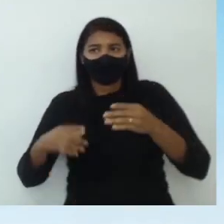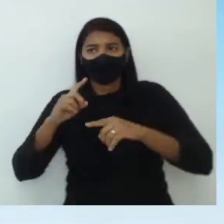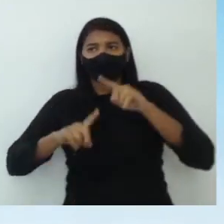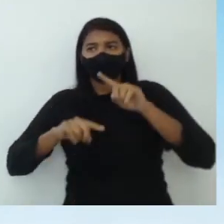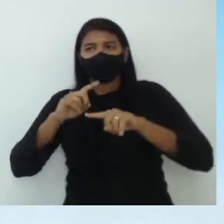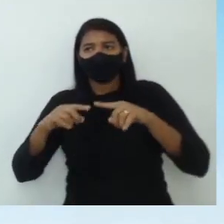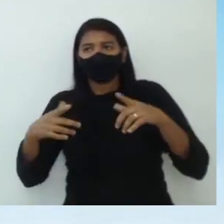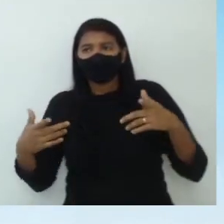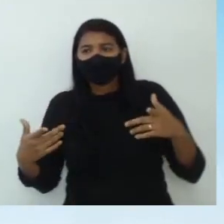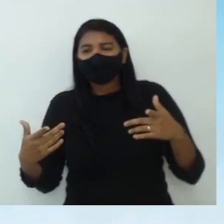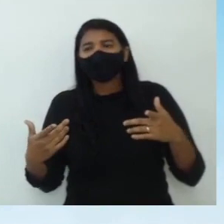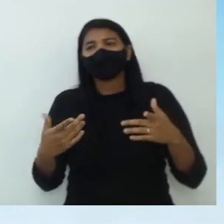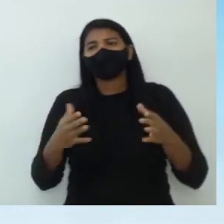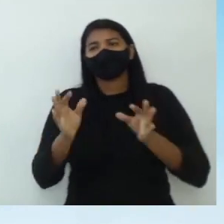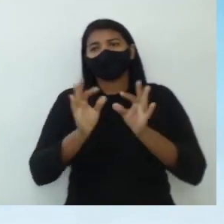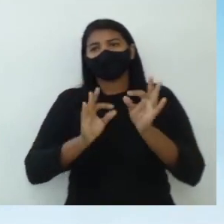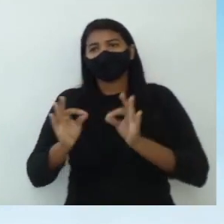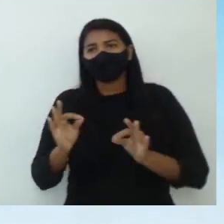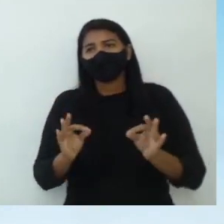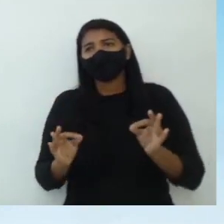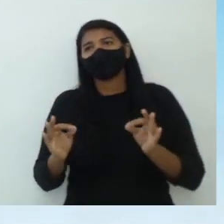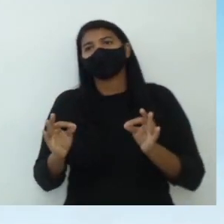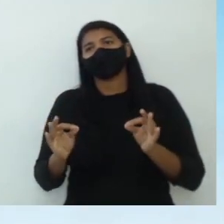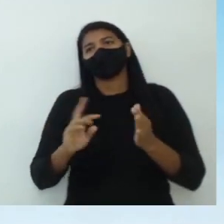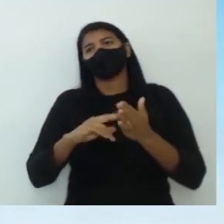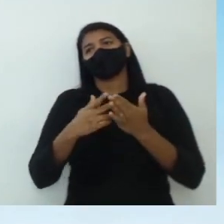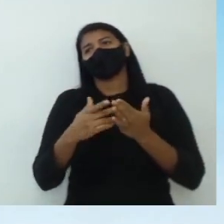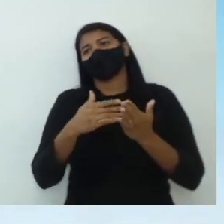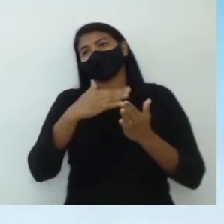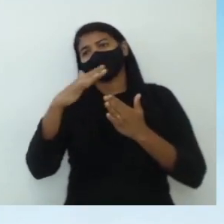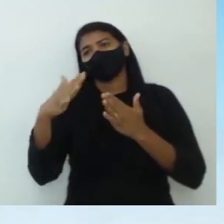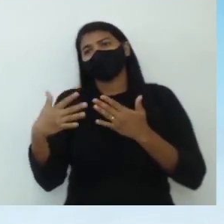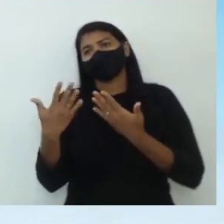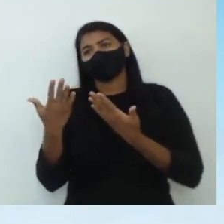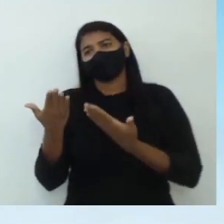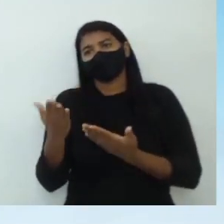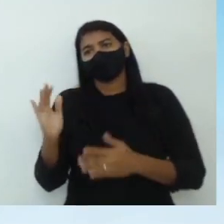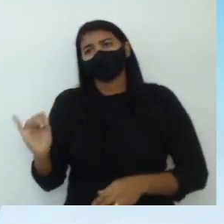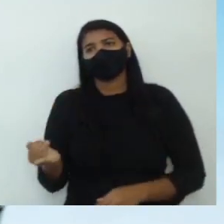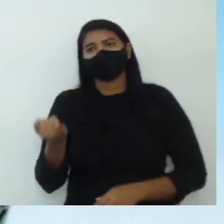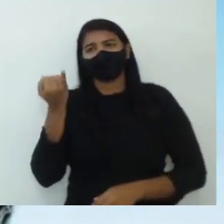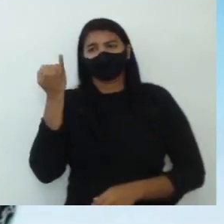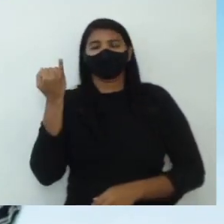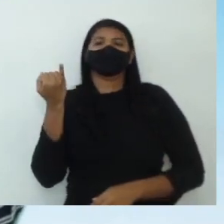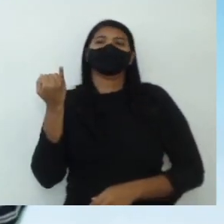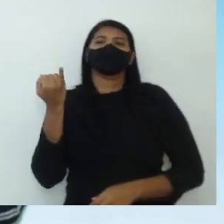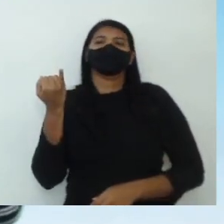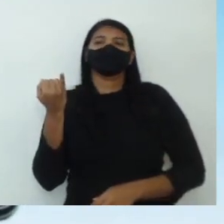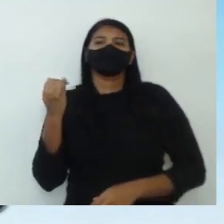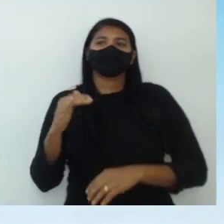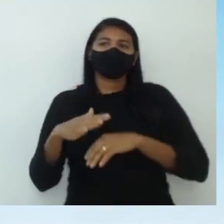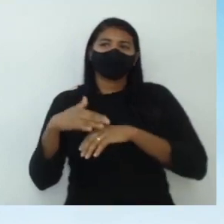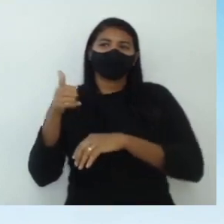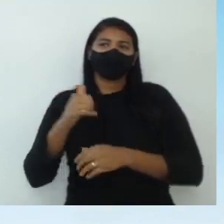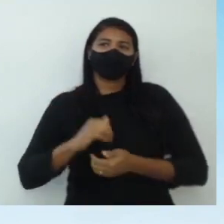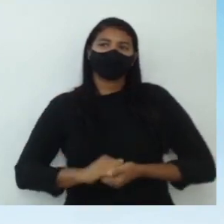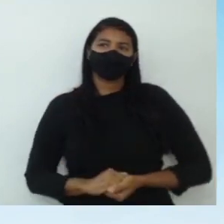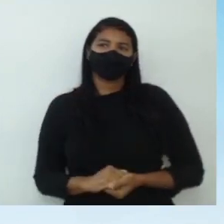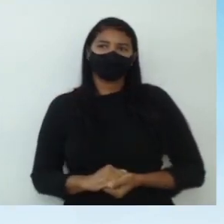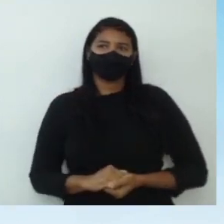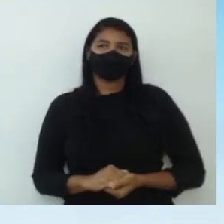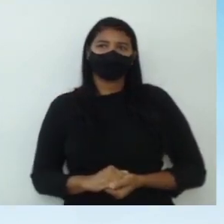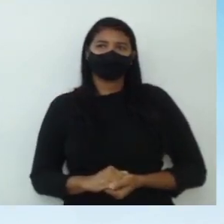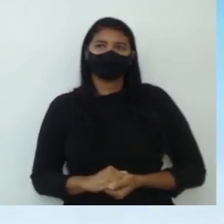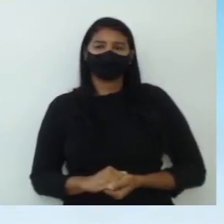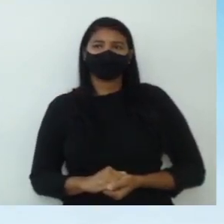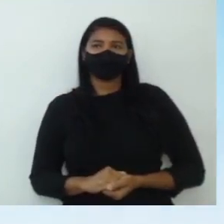editados com tradução simultânea e tudo. Aproveite para que vocês fiquem cada vez melhores. Vamos dar uma olhadinha agora